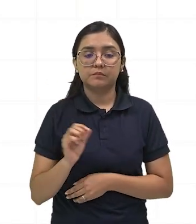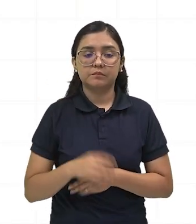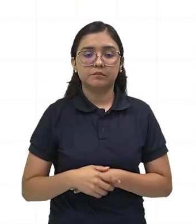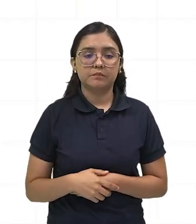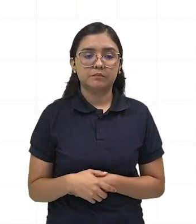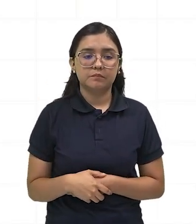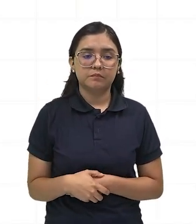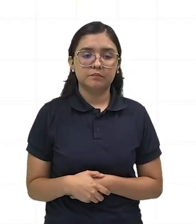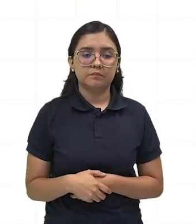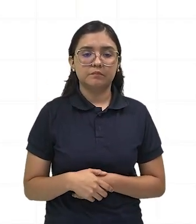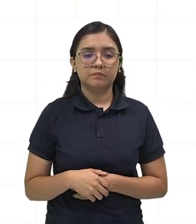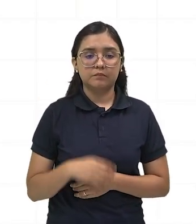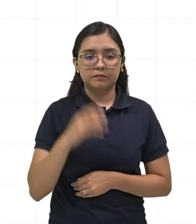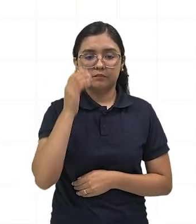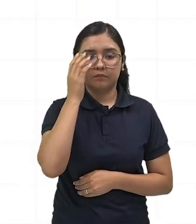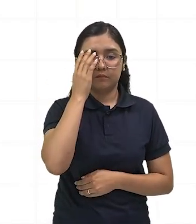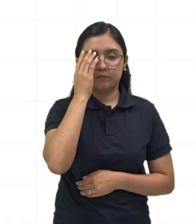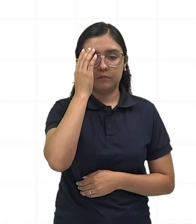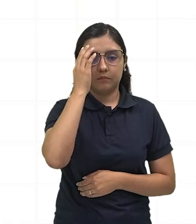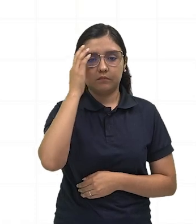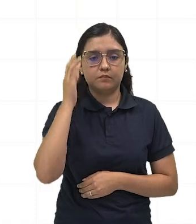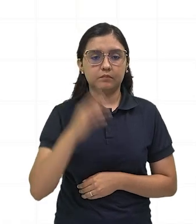uma